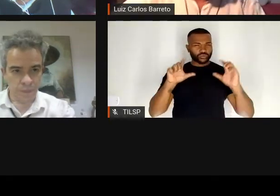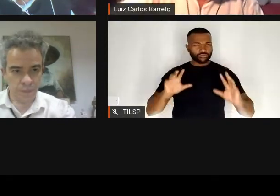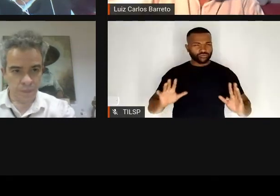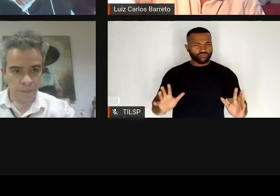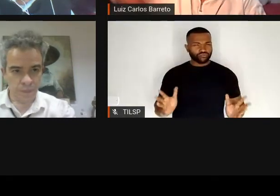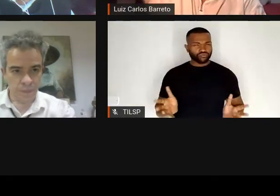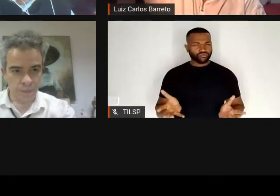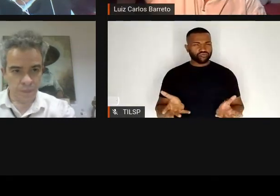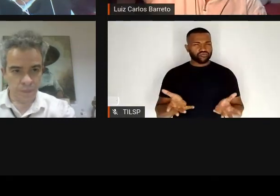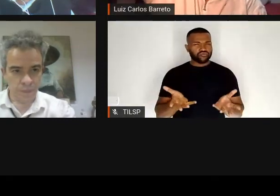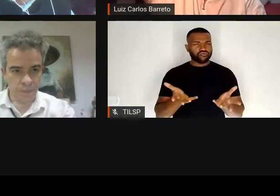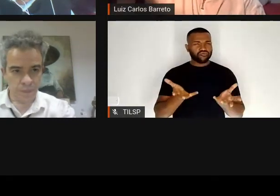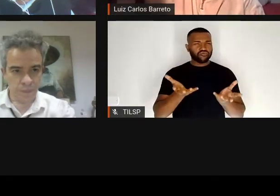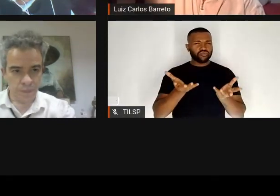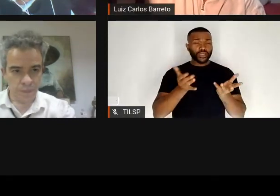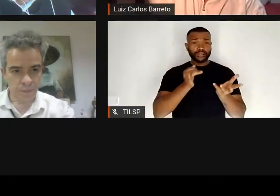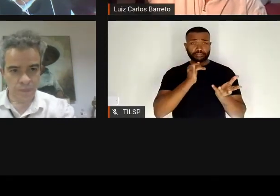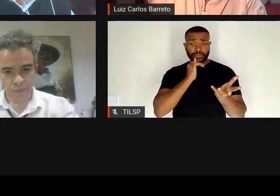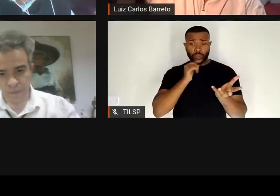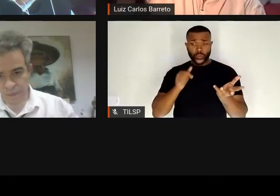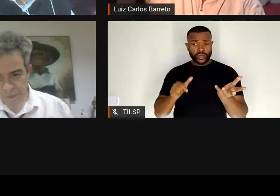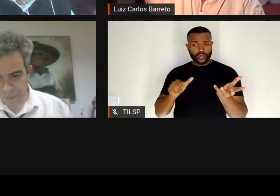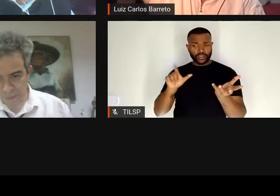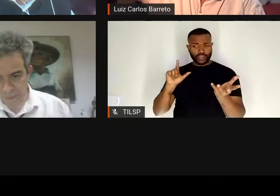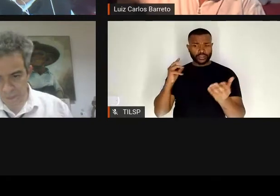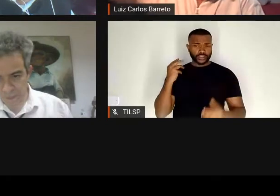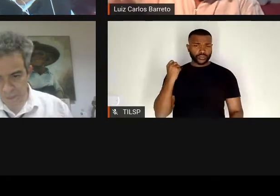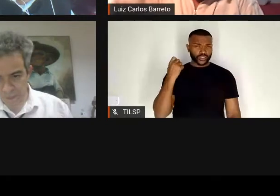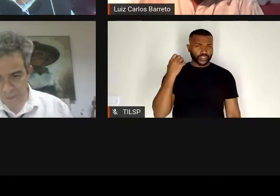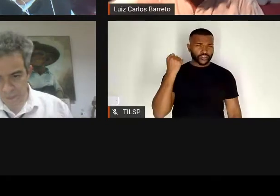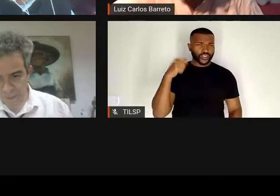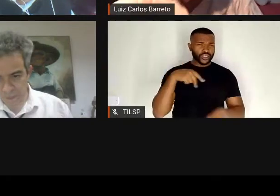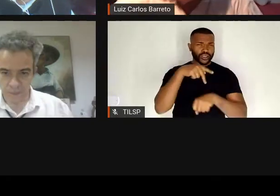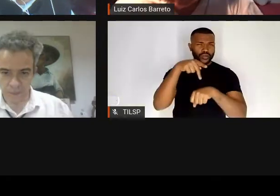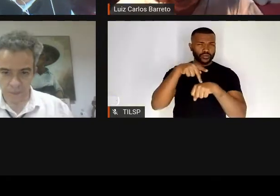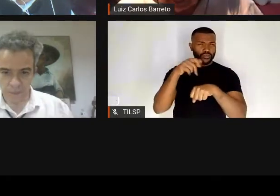antes de viajar, de ir para fora,